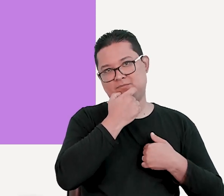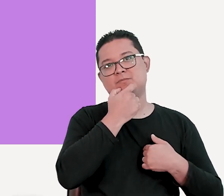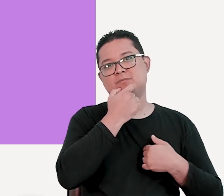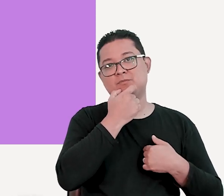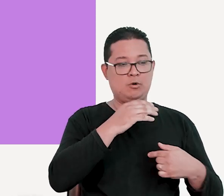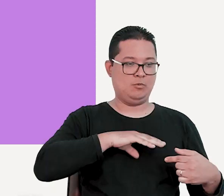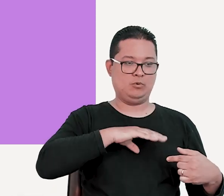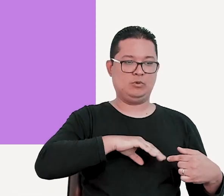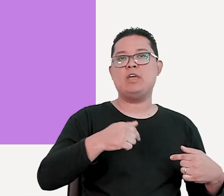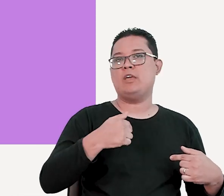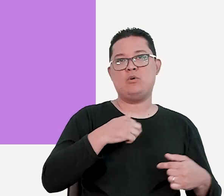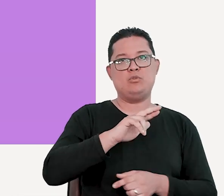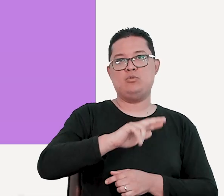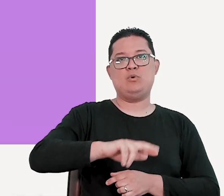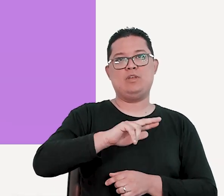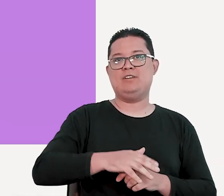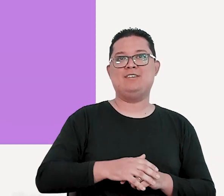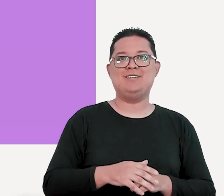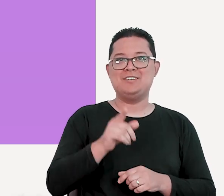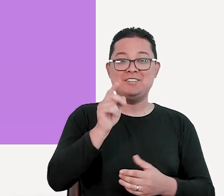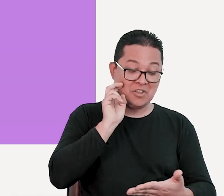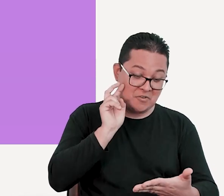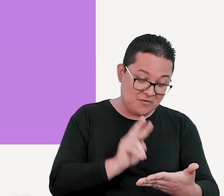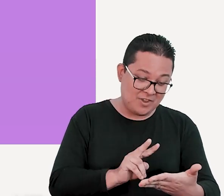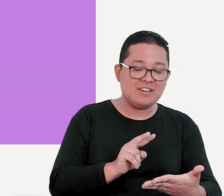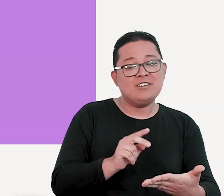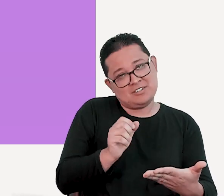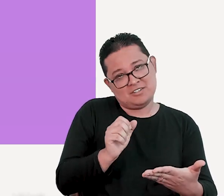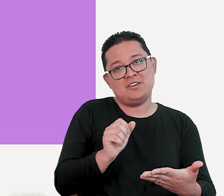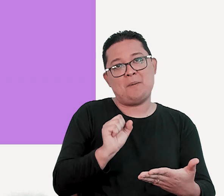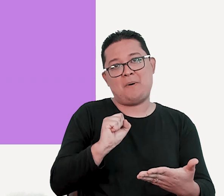time agora nós somos 4,